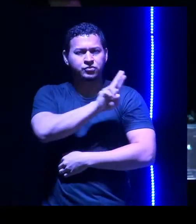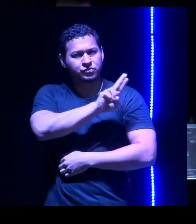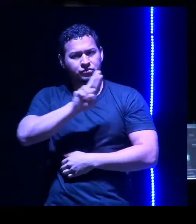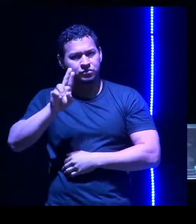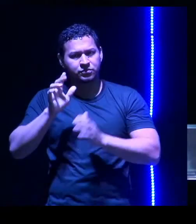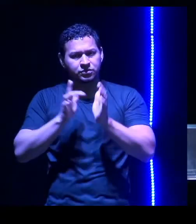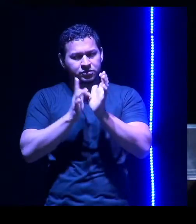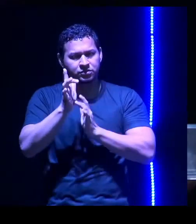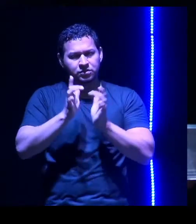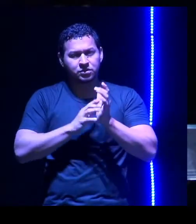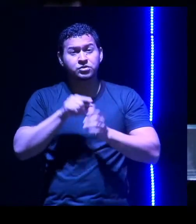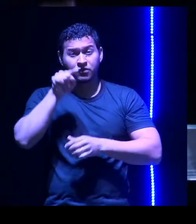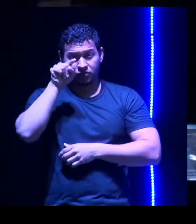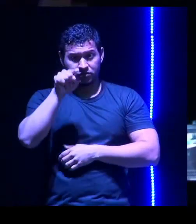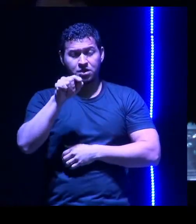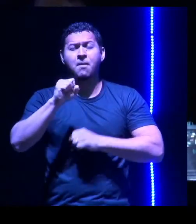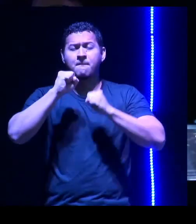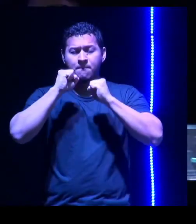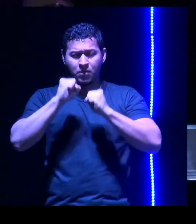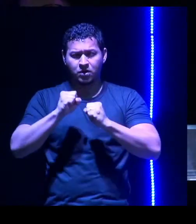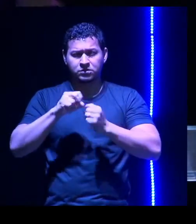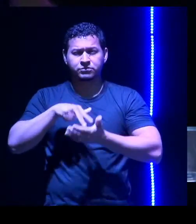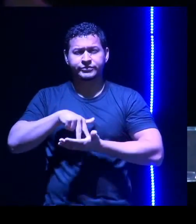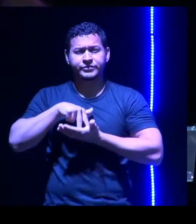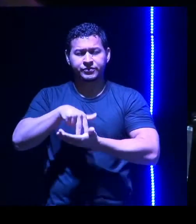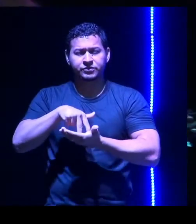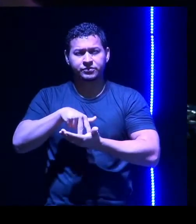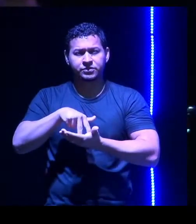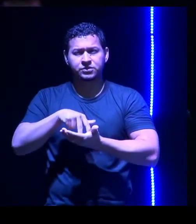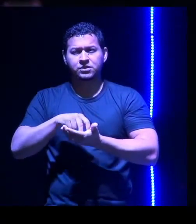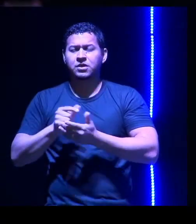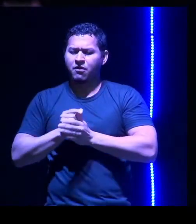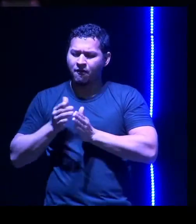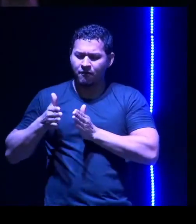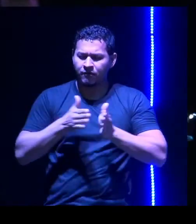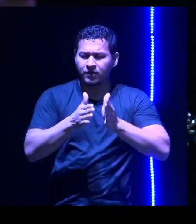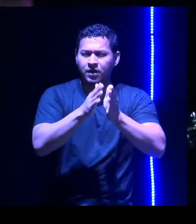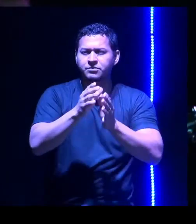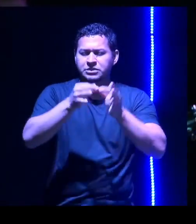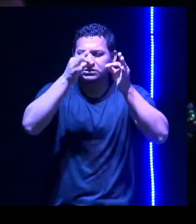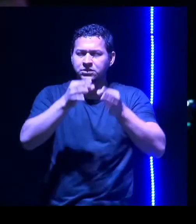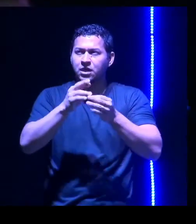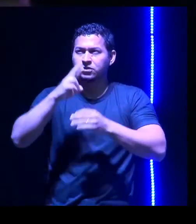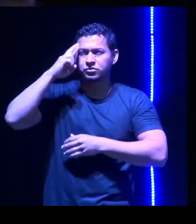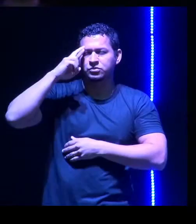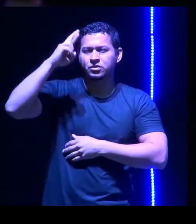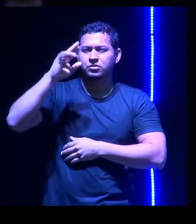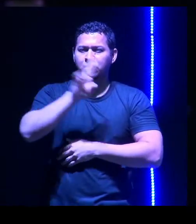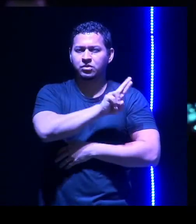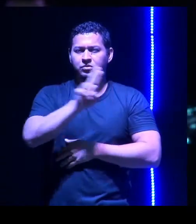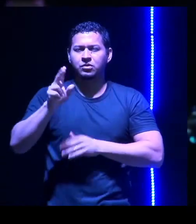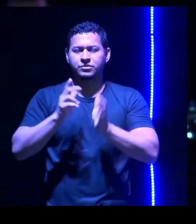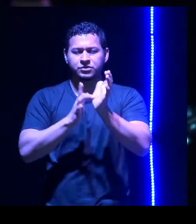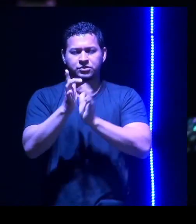de Jesus, e que você permaneça vivendo nos caminhos do Senhor, em nome de